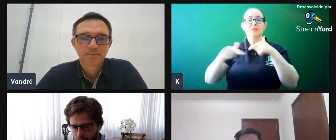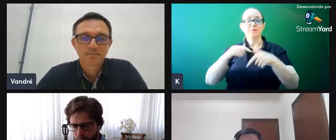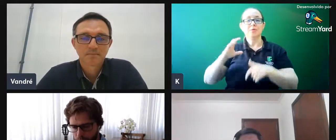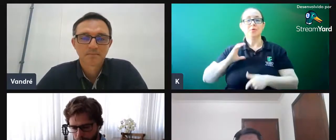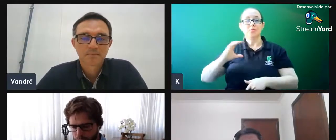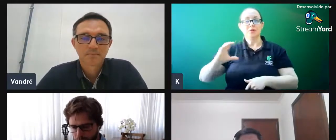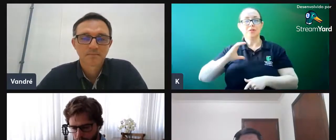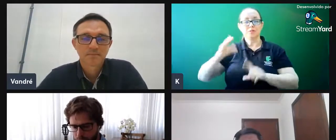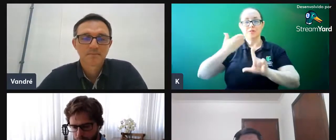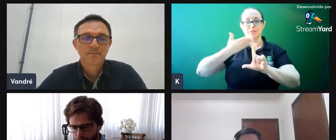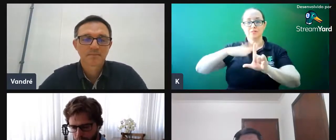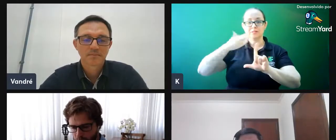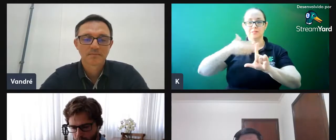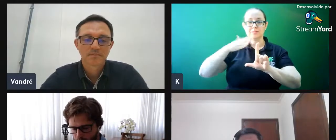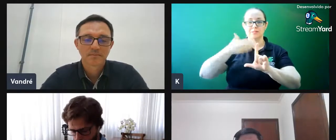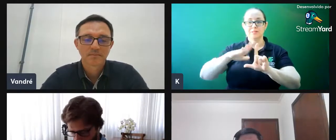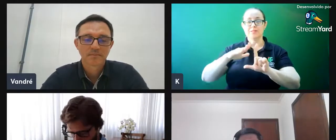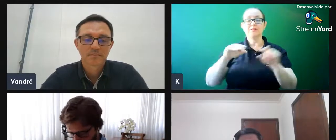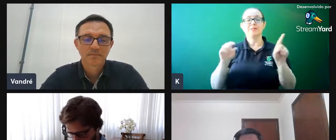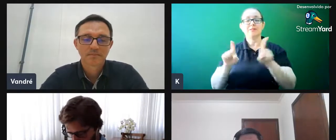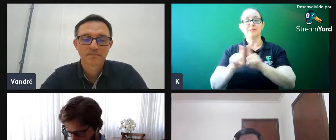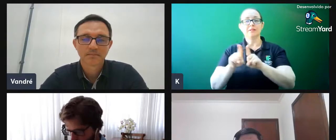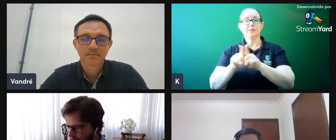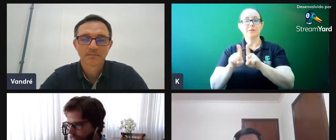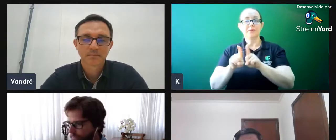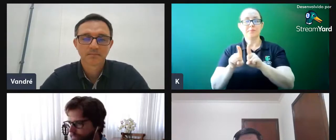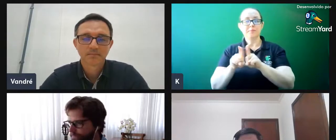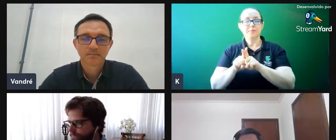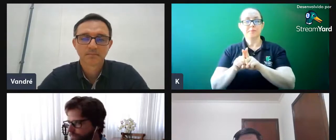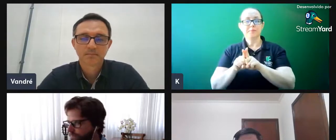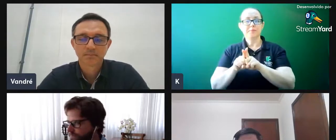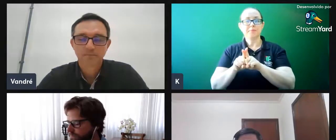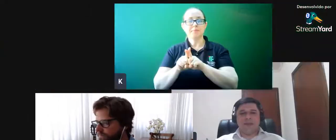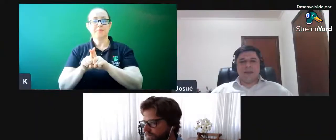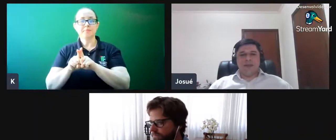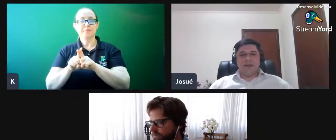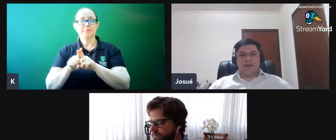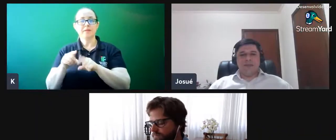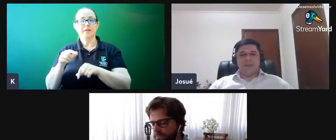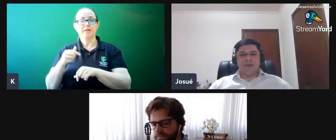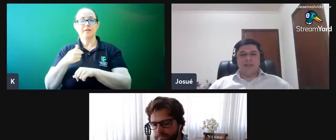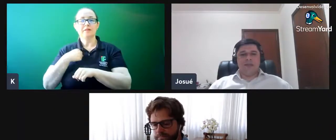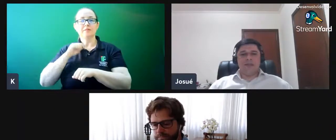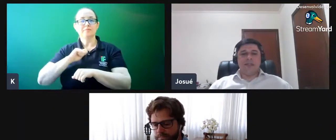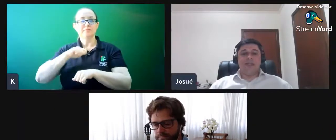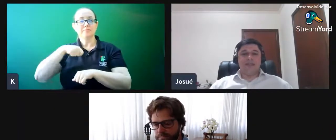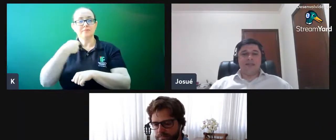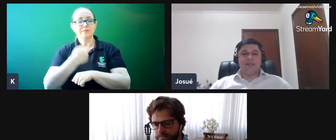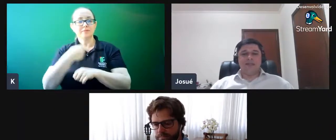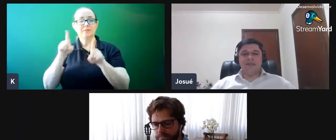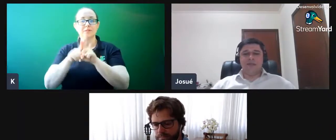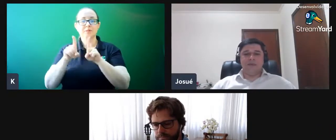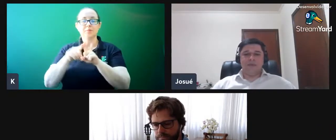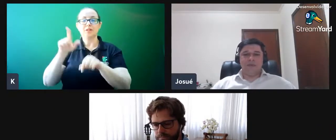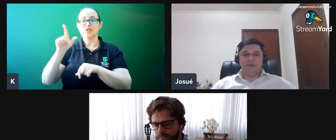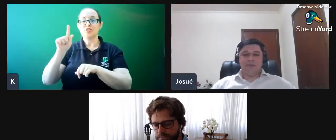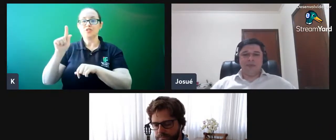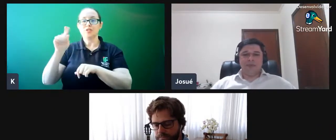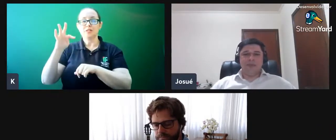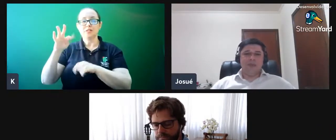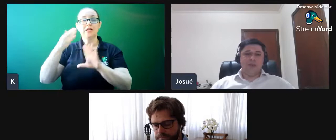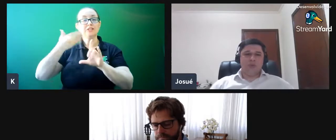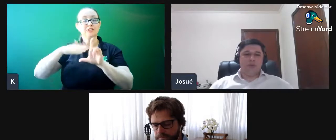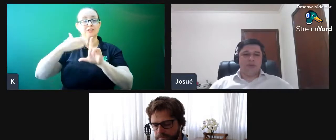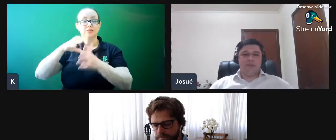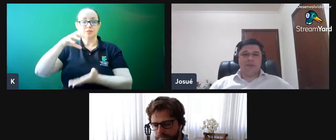extensão e também como... faz parte do GT de extensão do Campus,